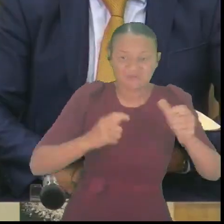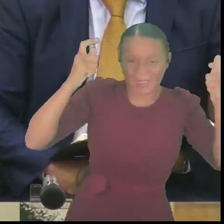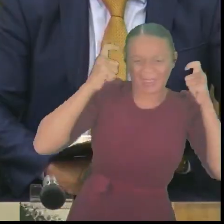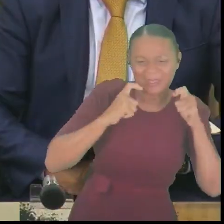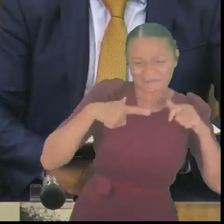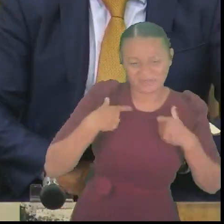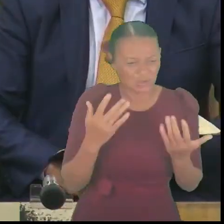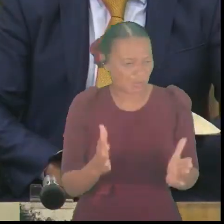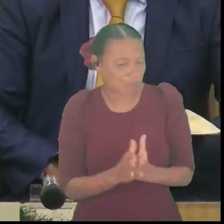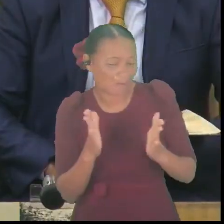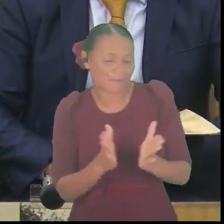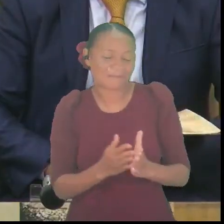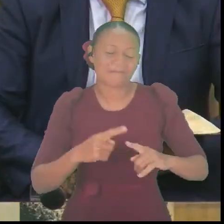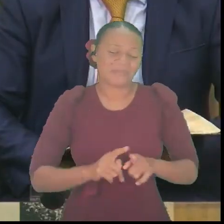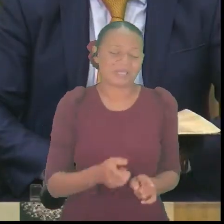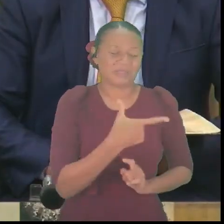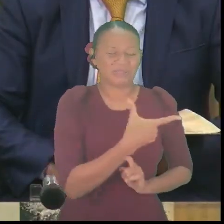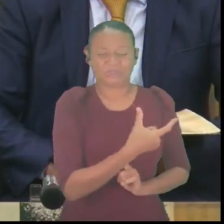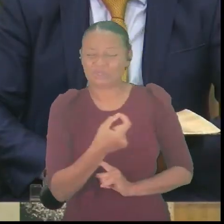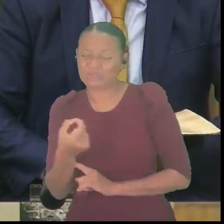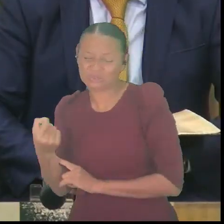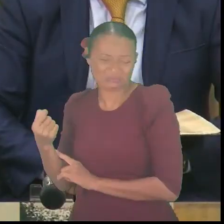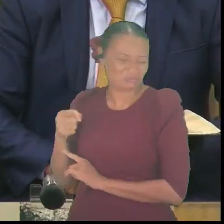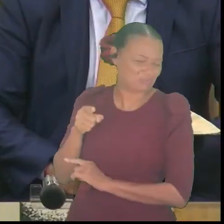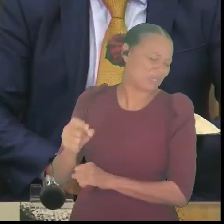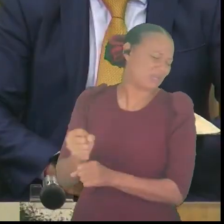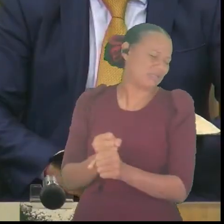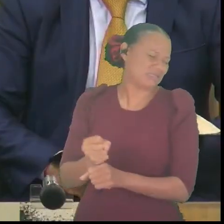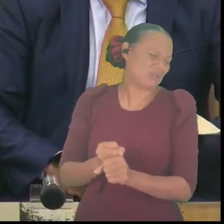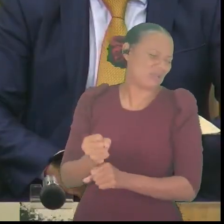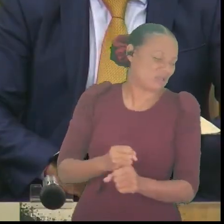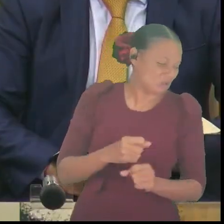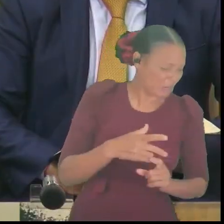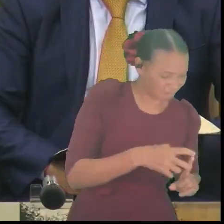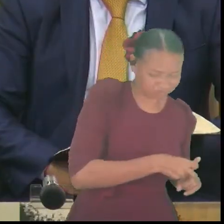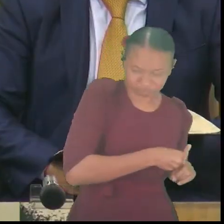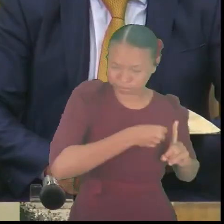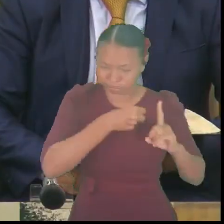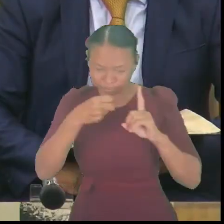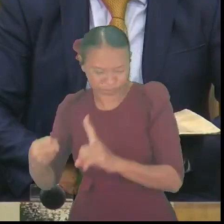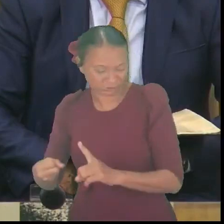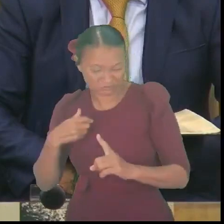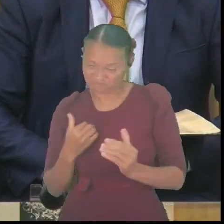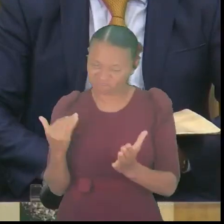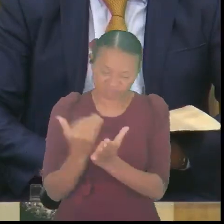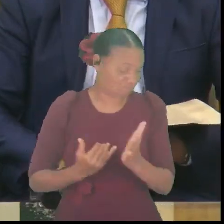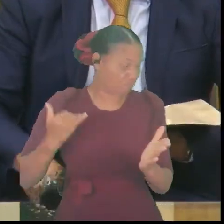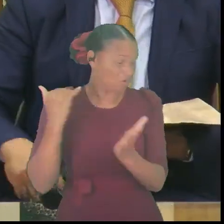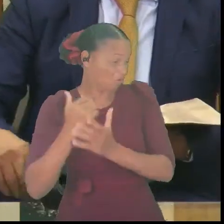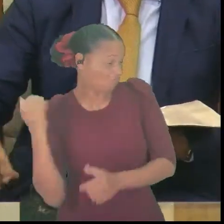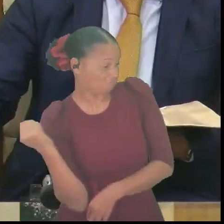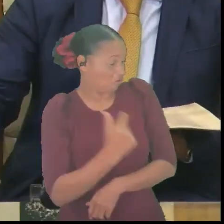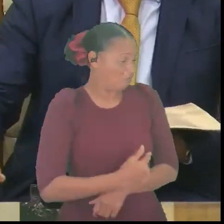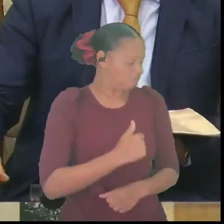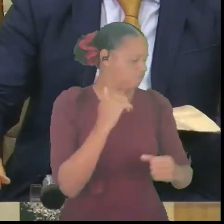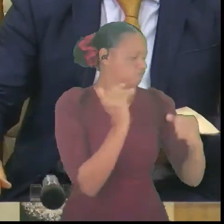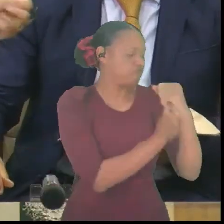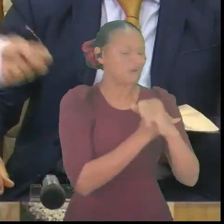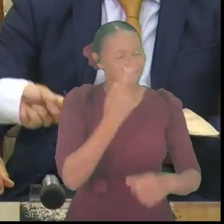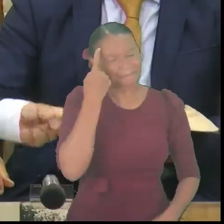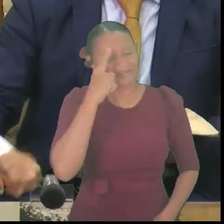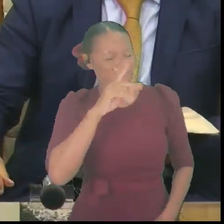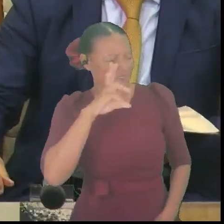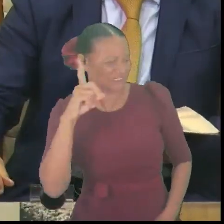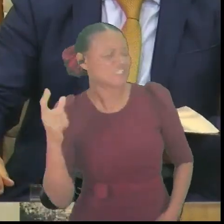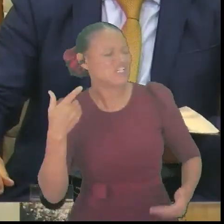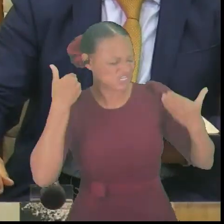mas há 2000 anos atrás eu levei um homem comigo e olhei para ele, eu disse: eu sou mais forte que você. No primeiro dia eu olhei e